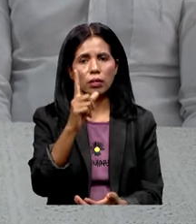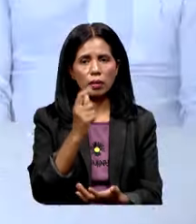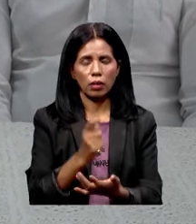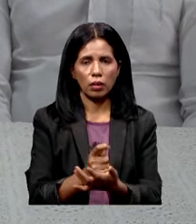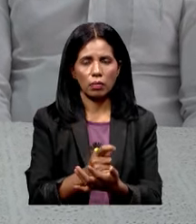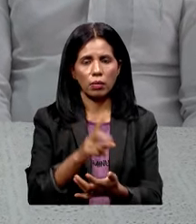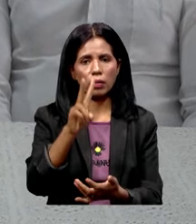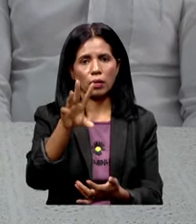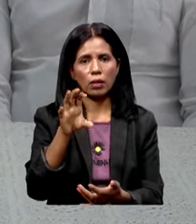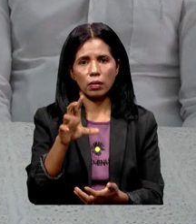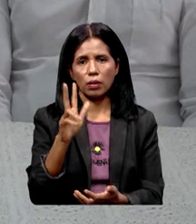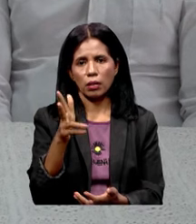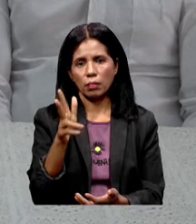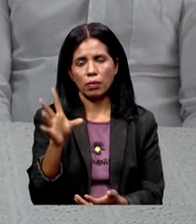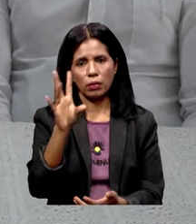1238.